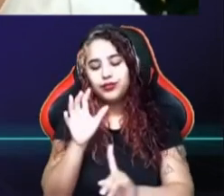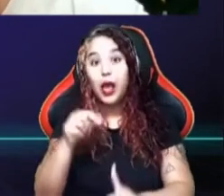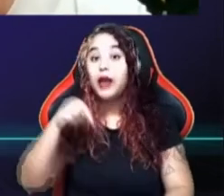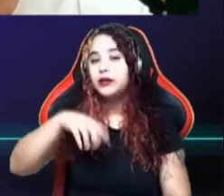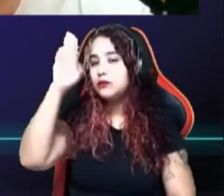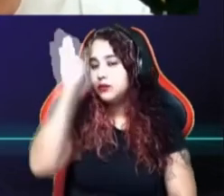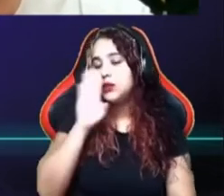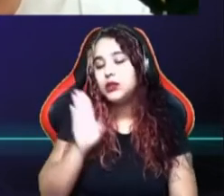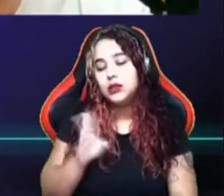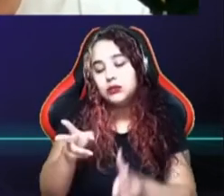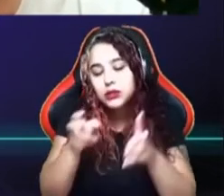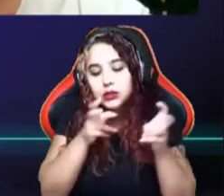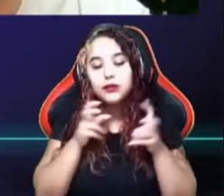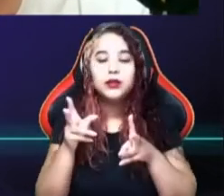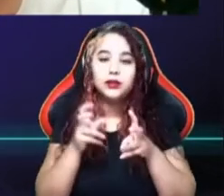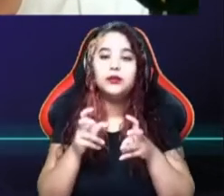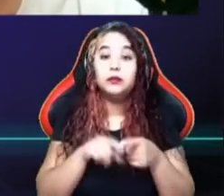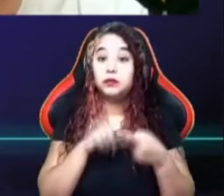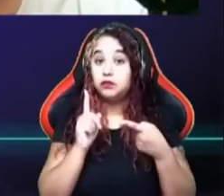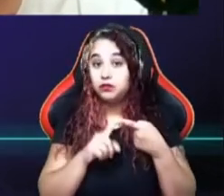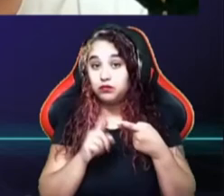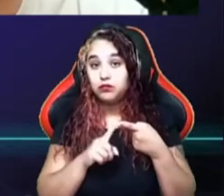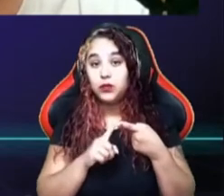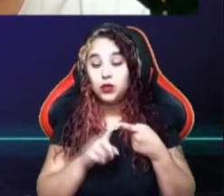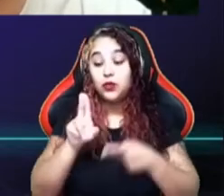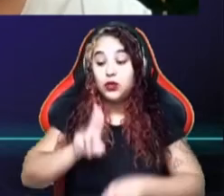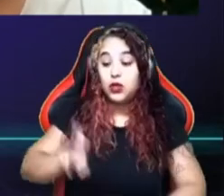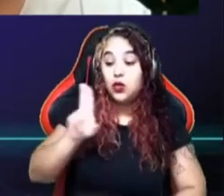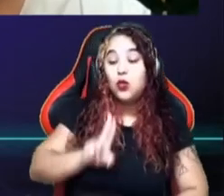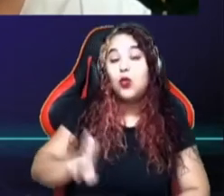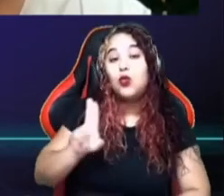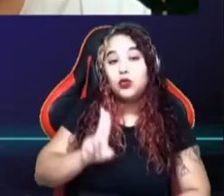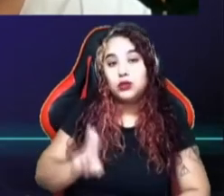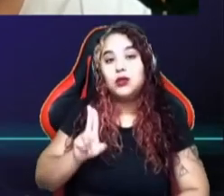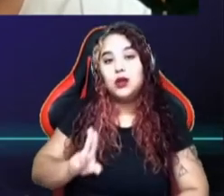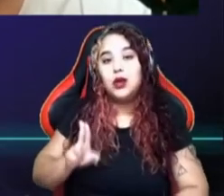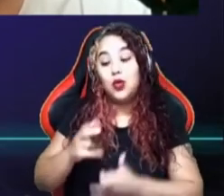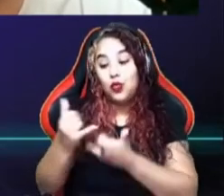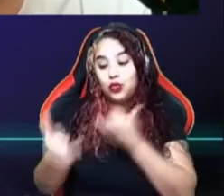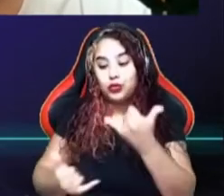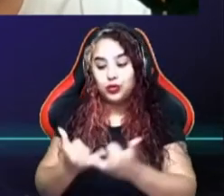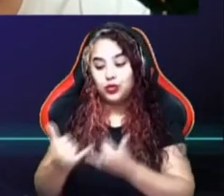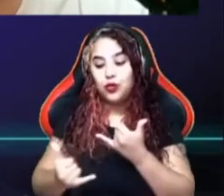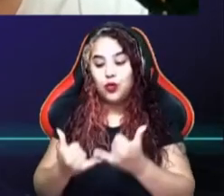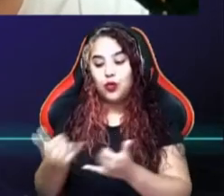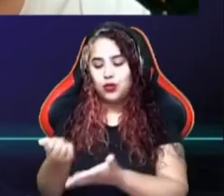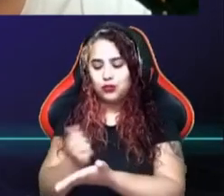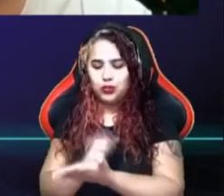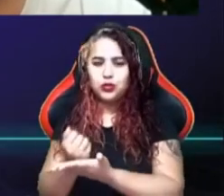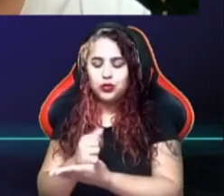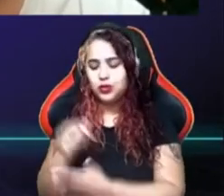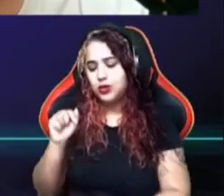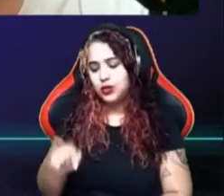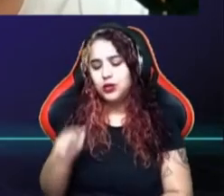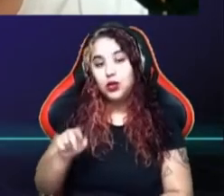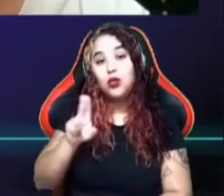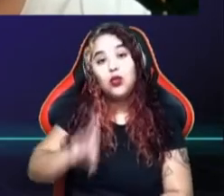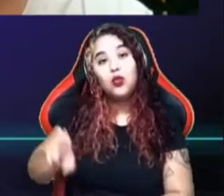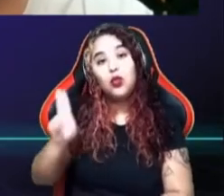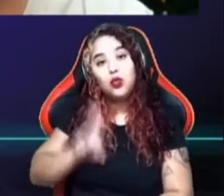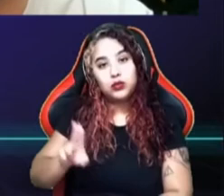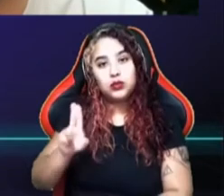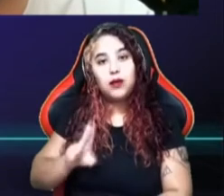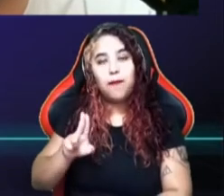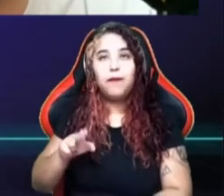né, com certas marcas. Uma é que você usa o jogo lá como um conteúdo, então você e aí você usa mais